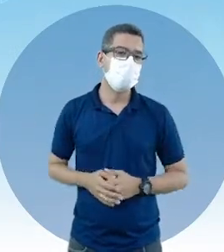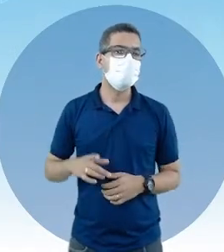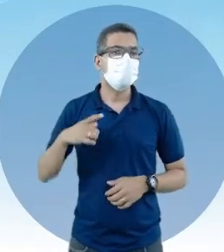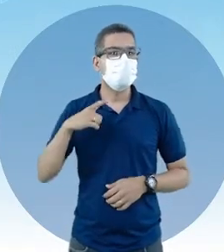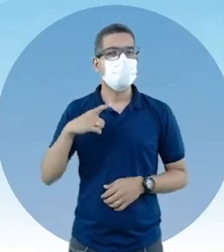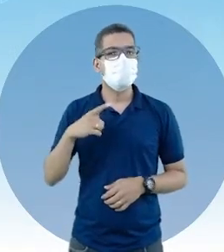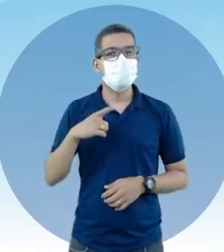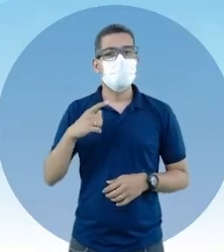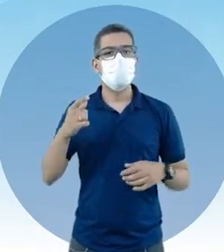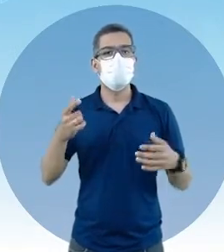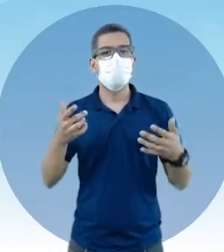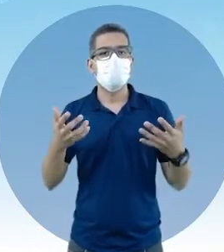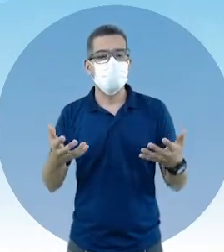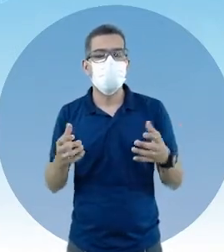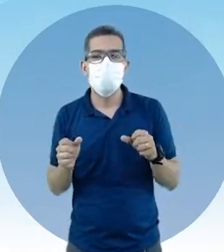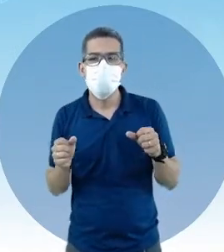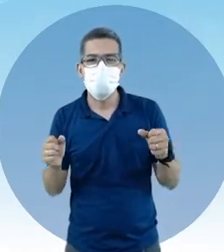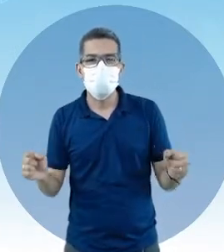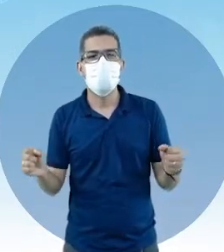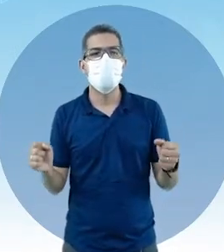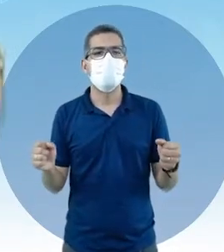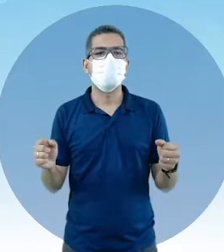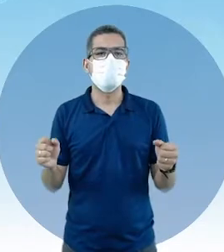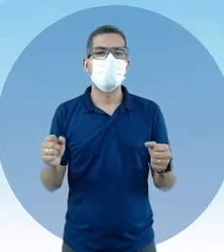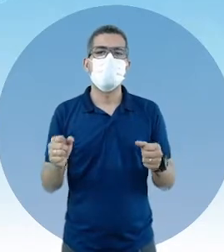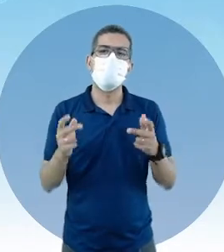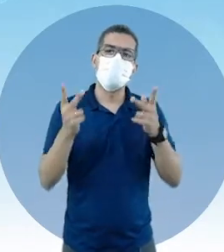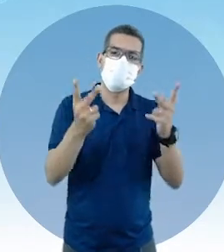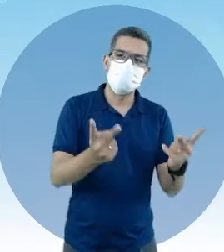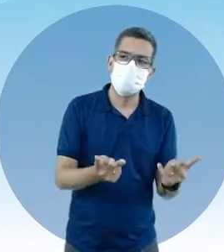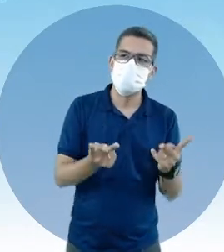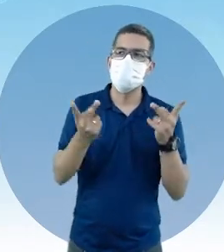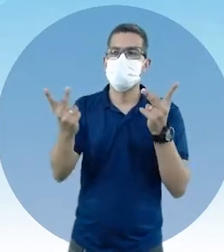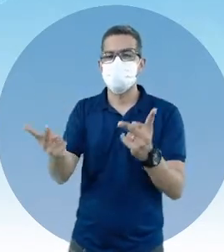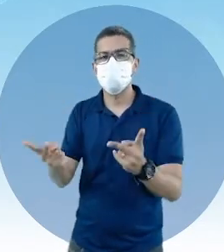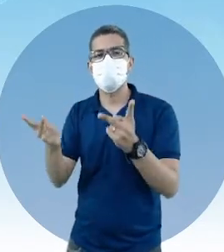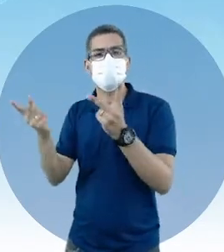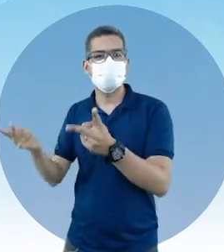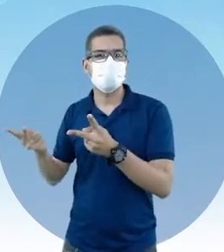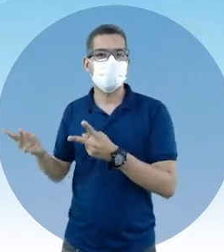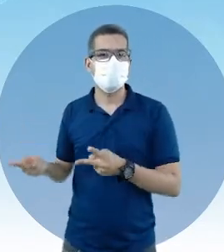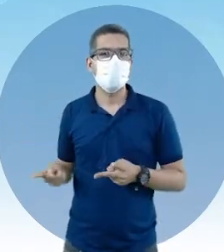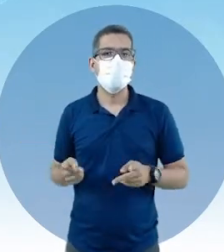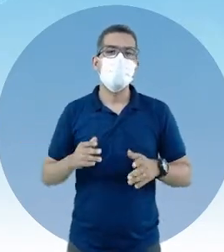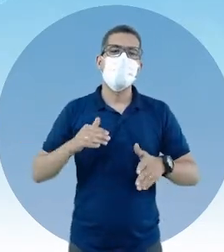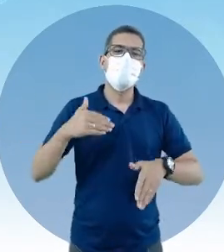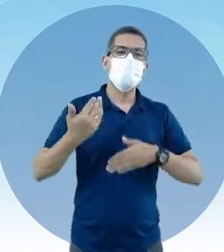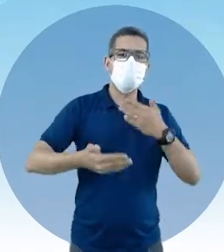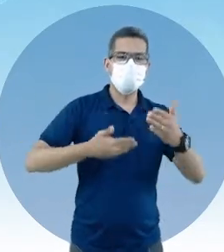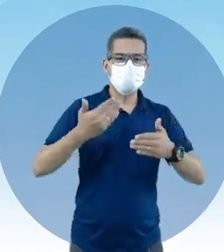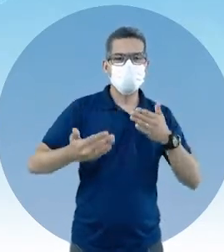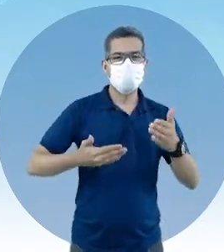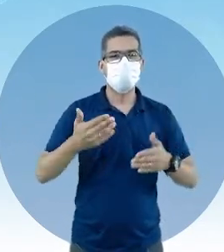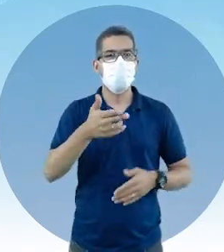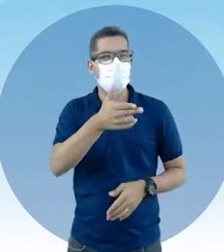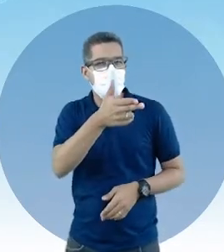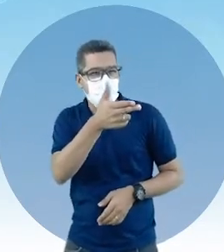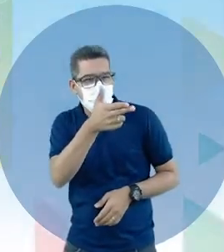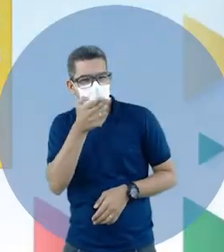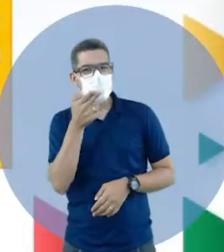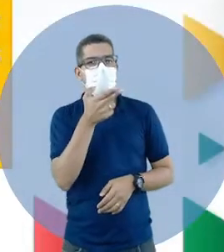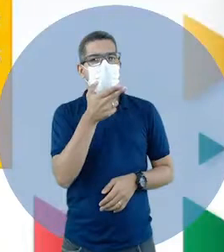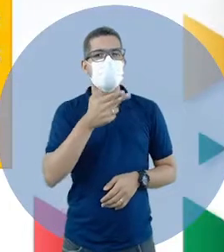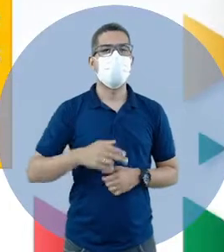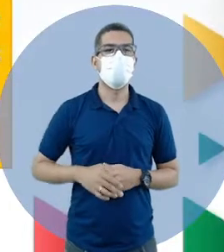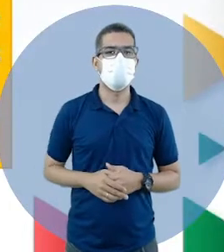capacidade, esse Papa que vai para outros locais. E ele sofreu um atentado, como eu falei a vocês, na